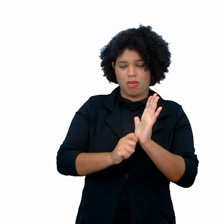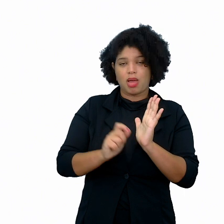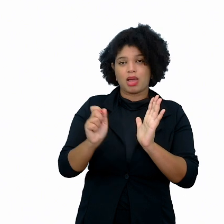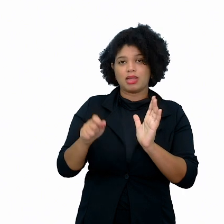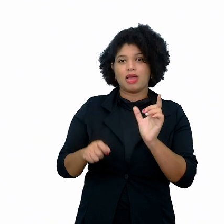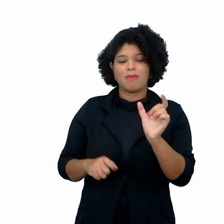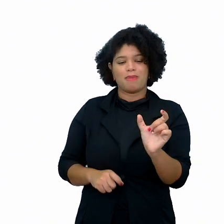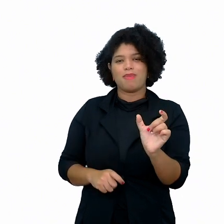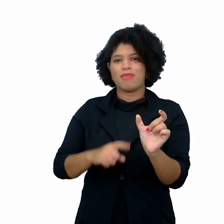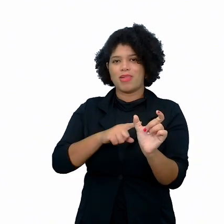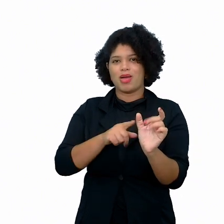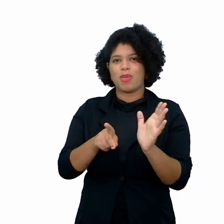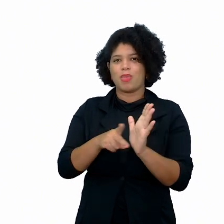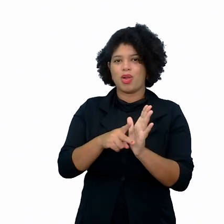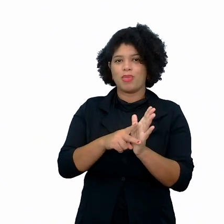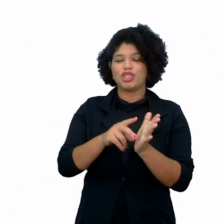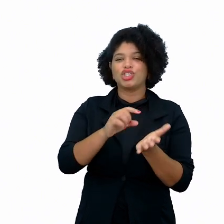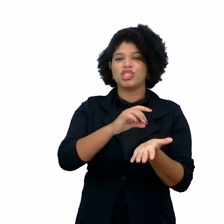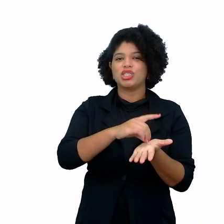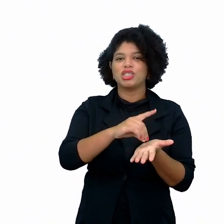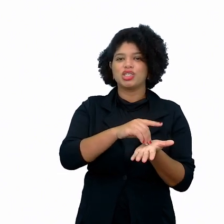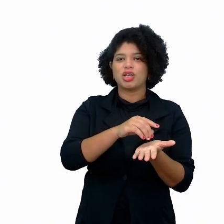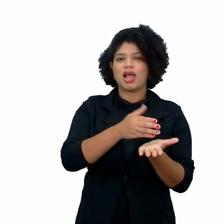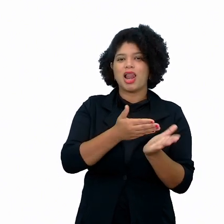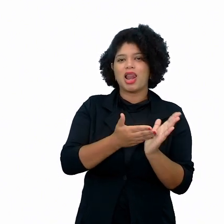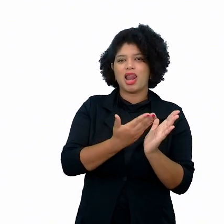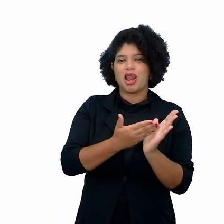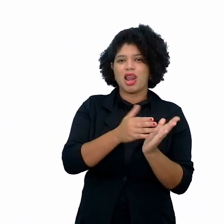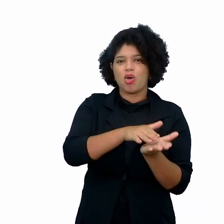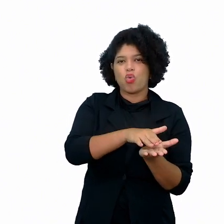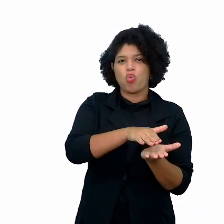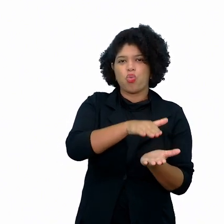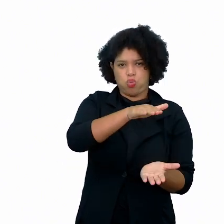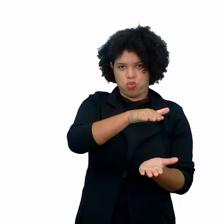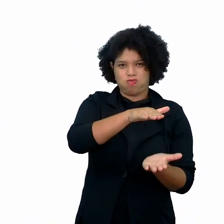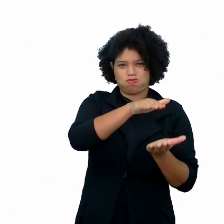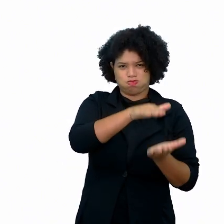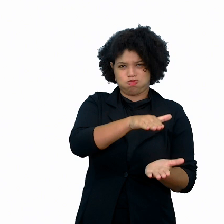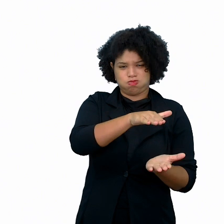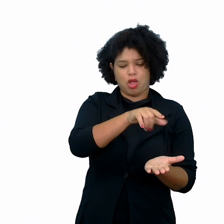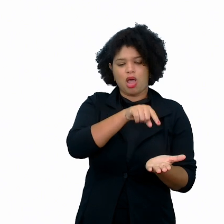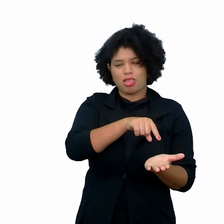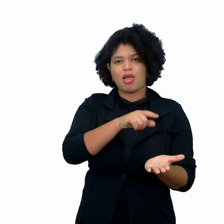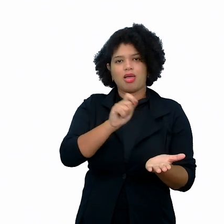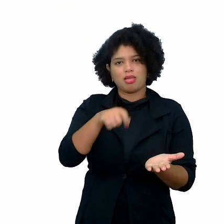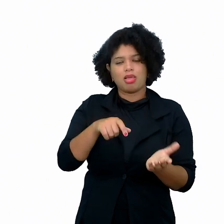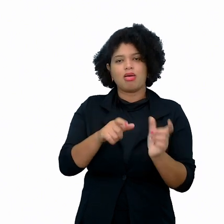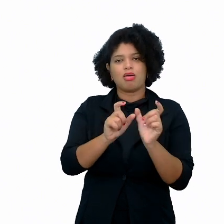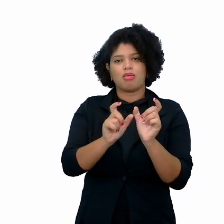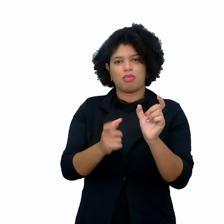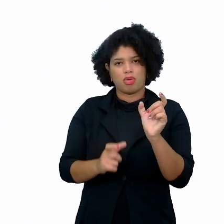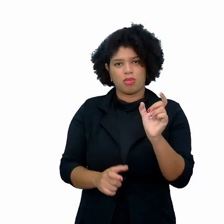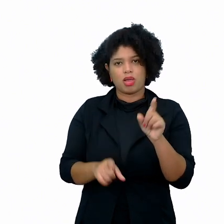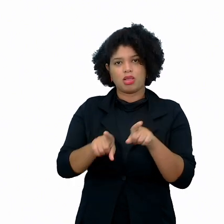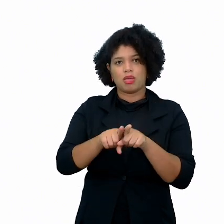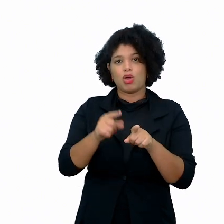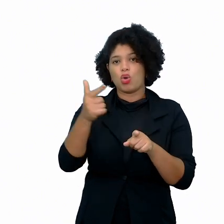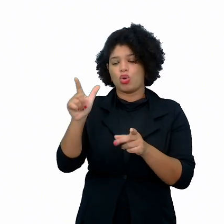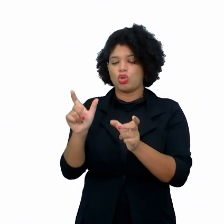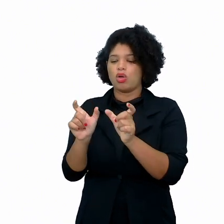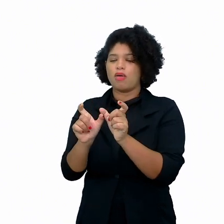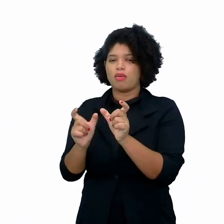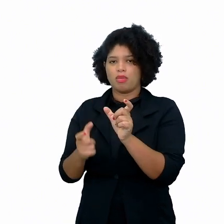de enciclopédia e um verbete de curiosidade. Além disso, eles precisarão escrever